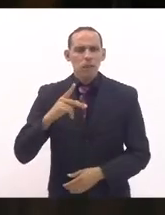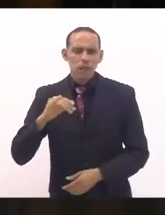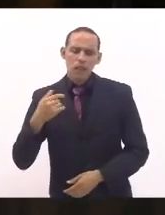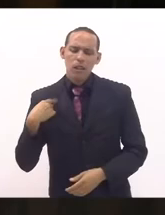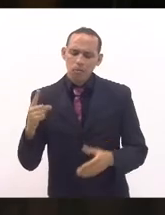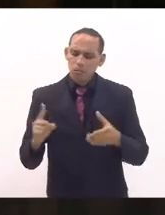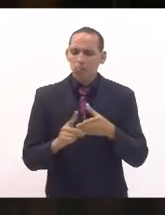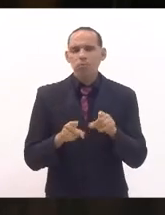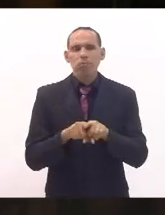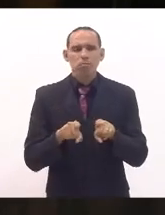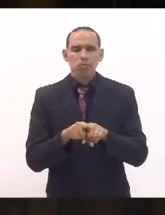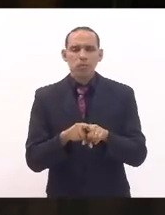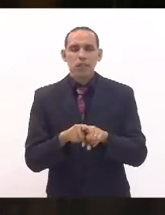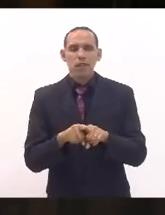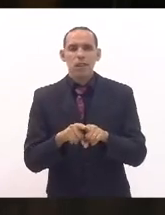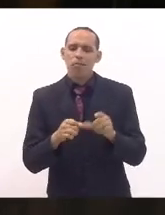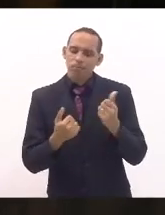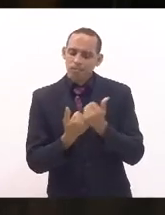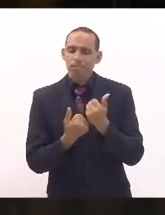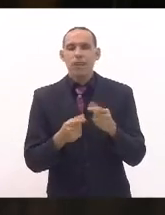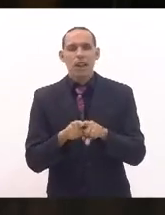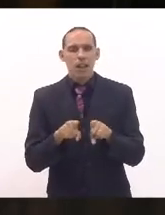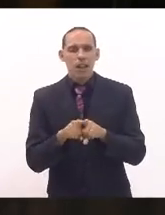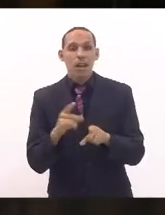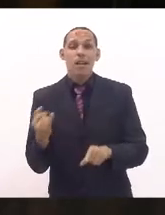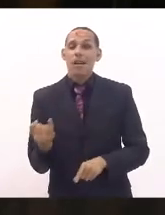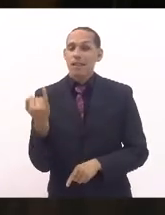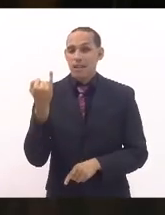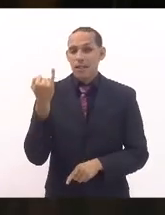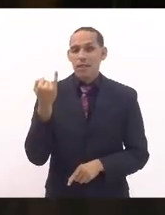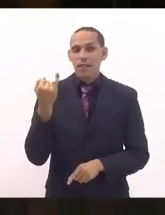integrei, trouxe contribuições